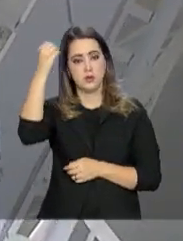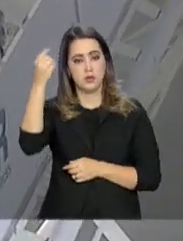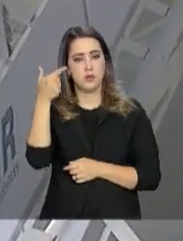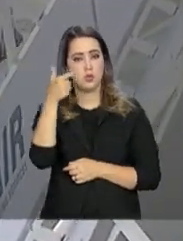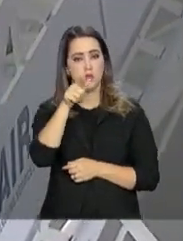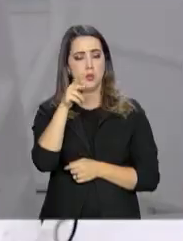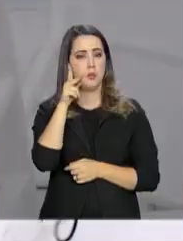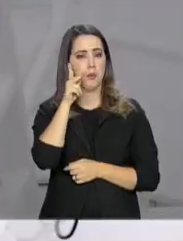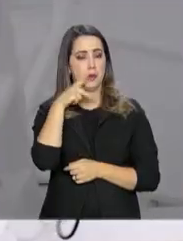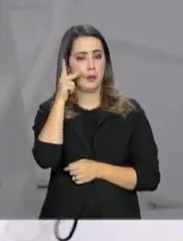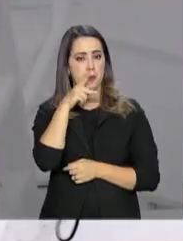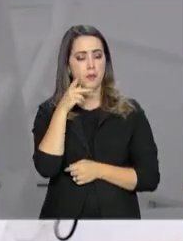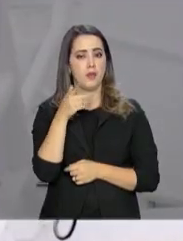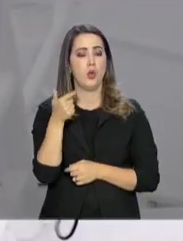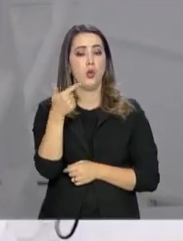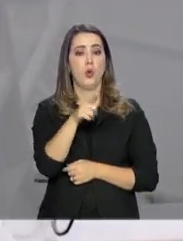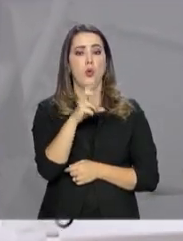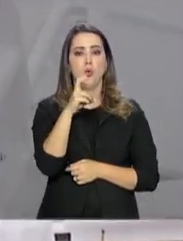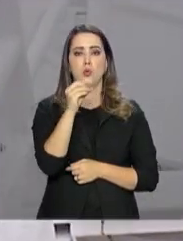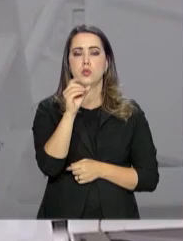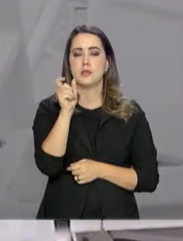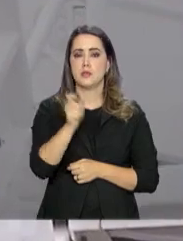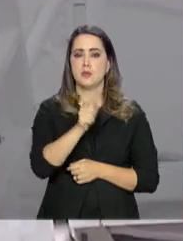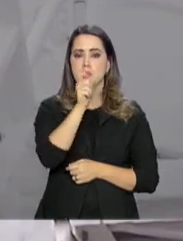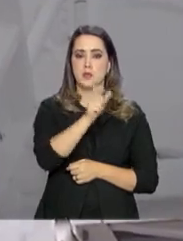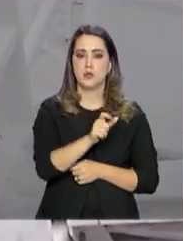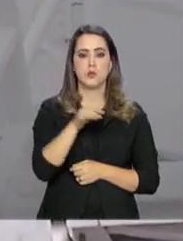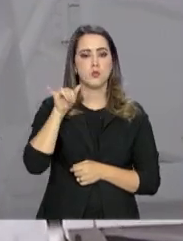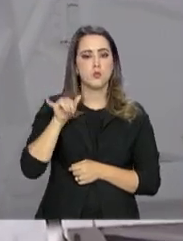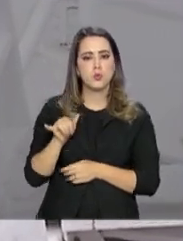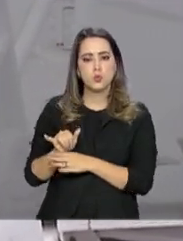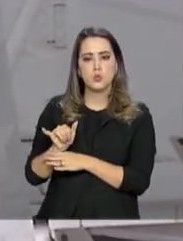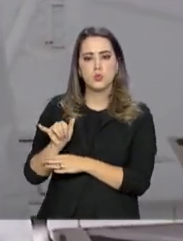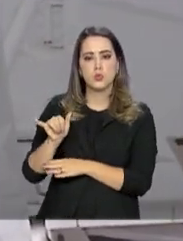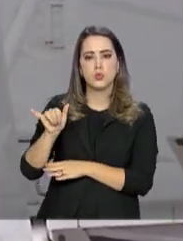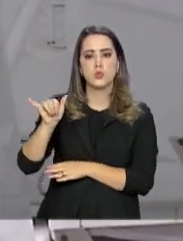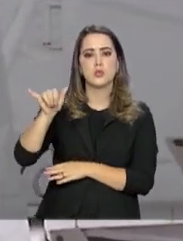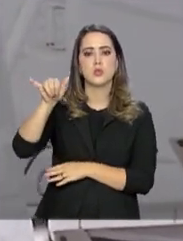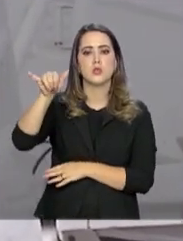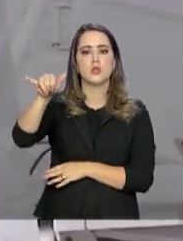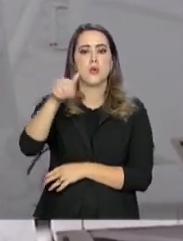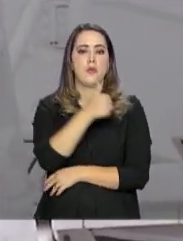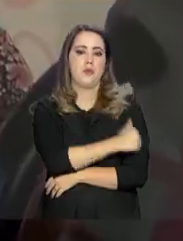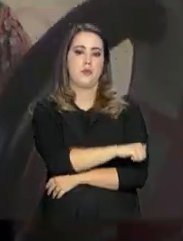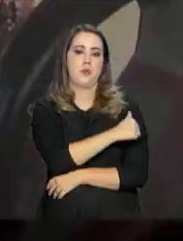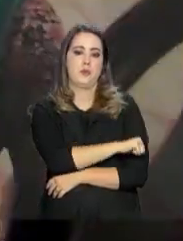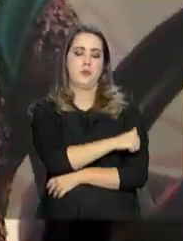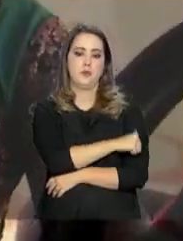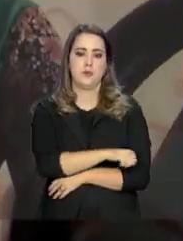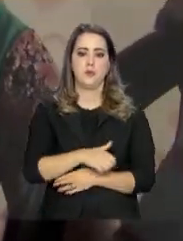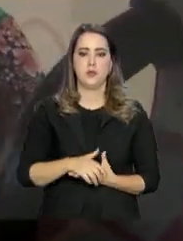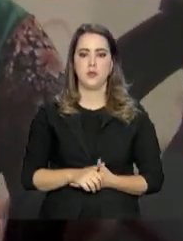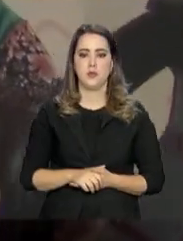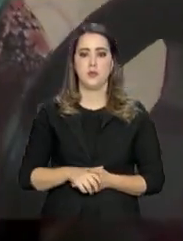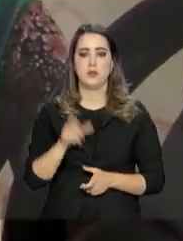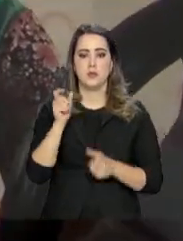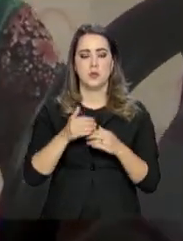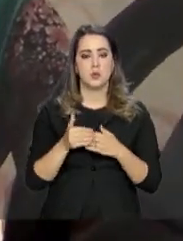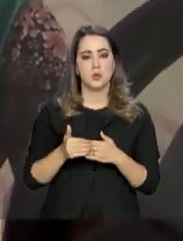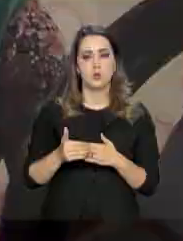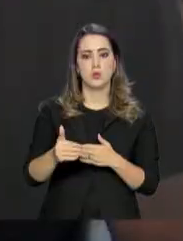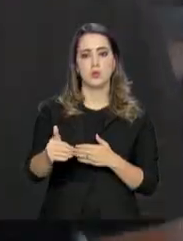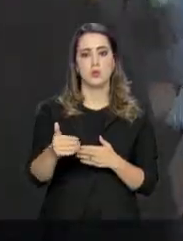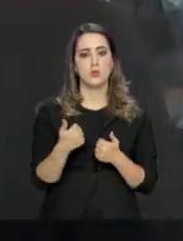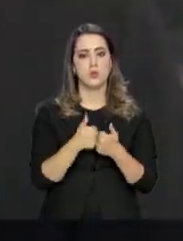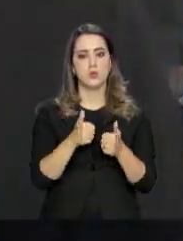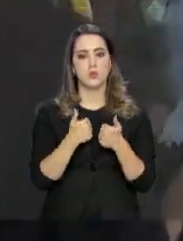na Paraíba. Outros 50 venezuelanos seguiram em novo voo para o Rio de Janeiro. Quem continuou a viagem por